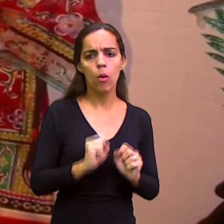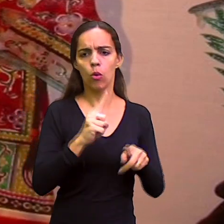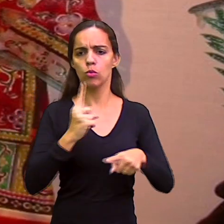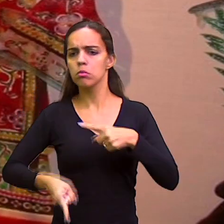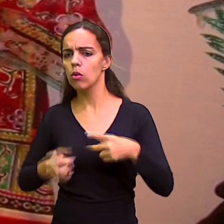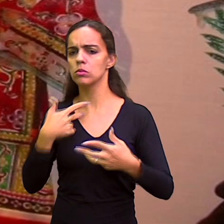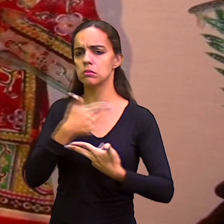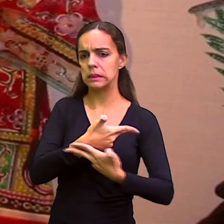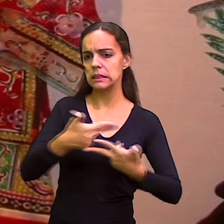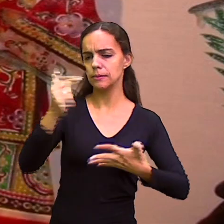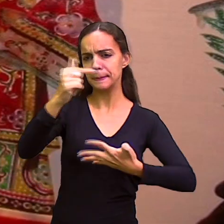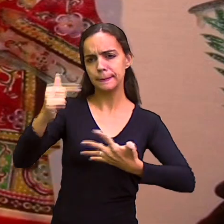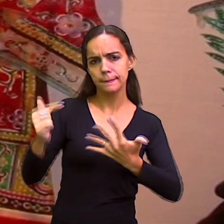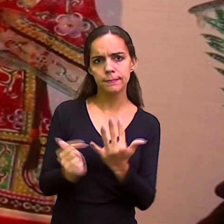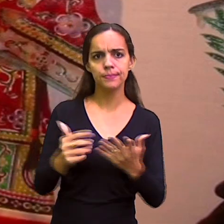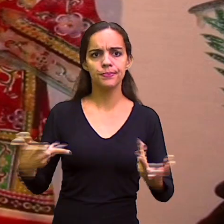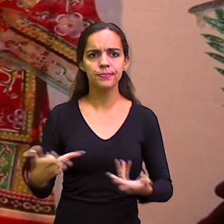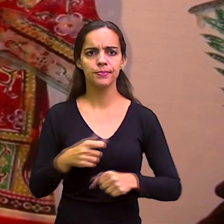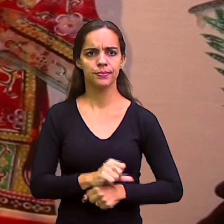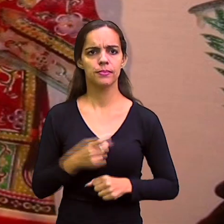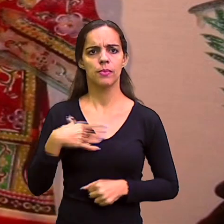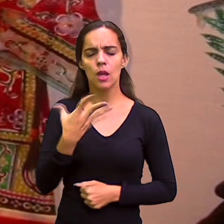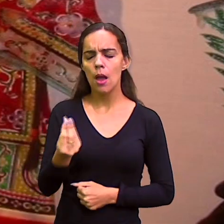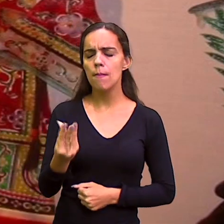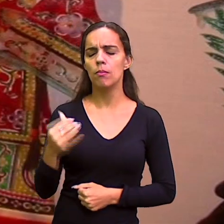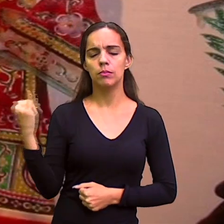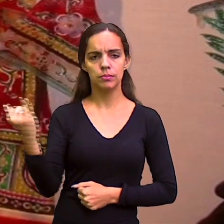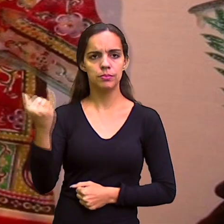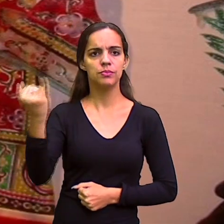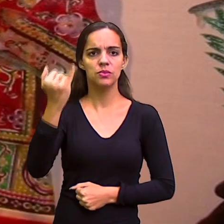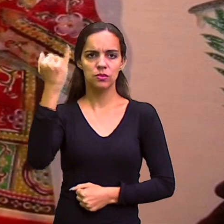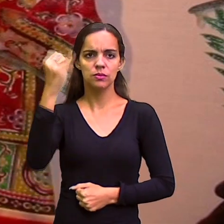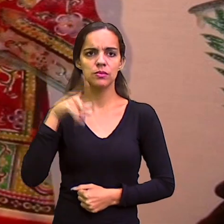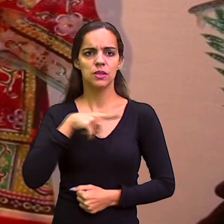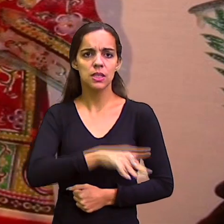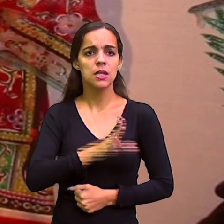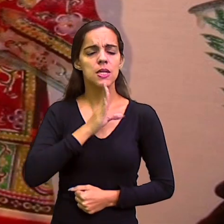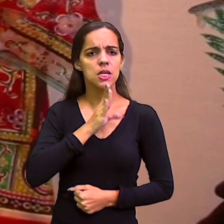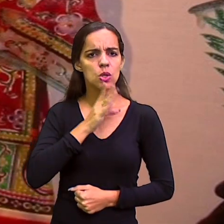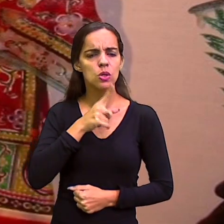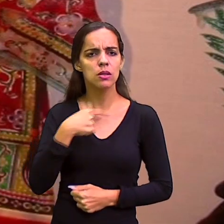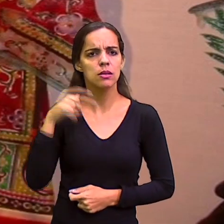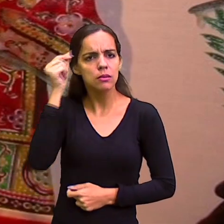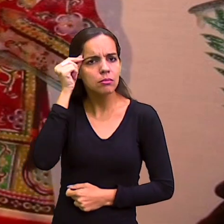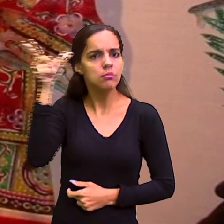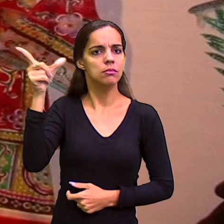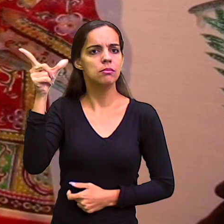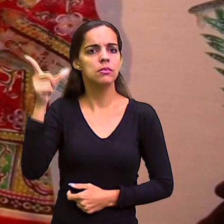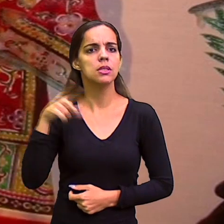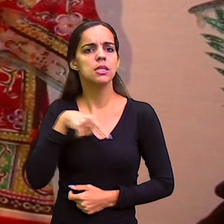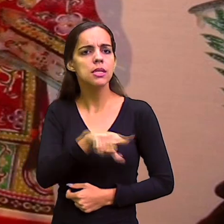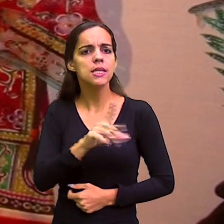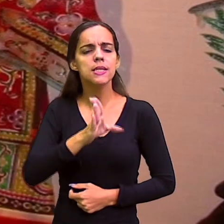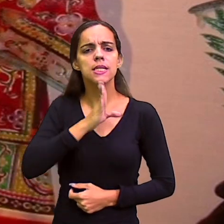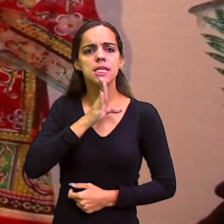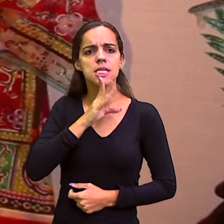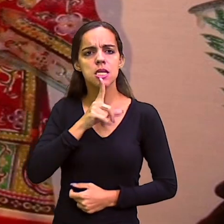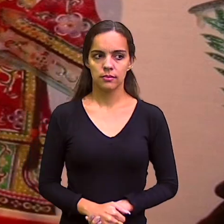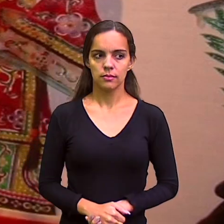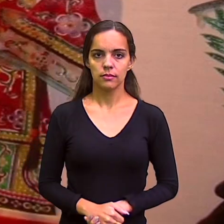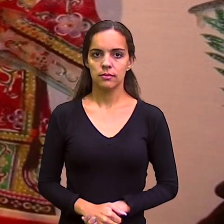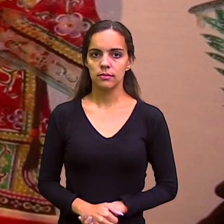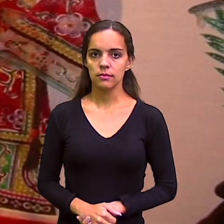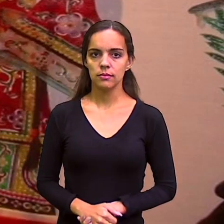Trabalhar valores no teatro de sombra é muito importante, porque desperta o seu espírito